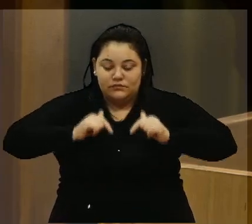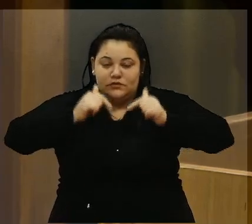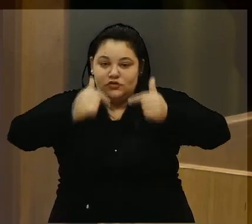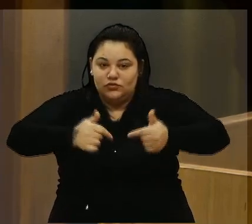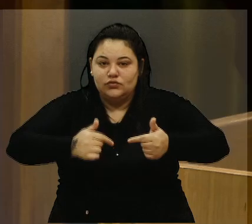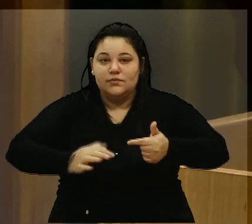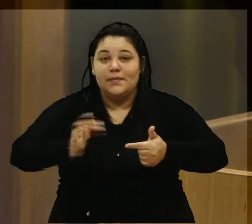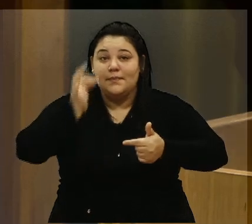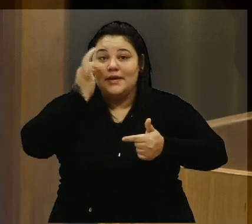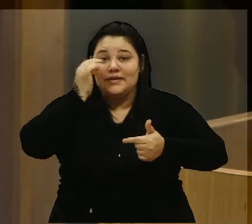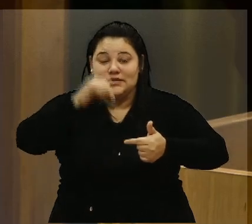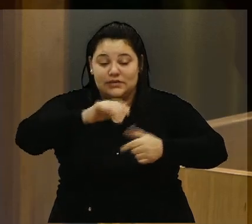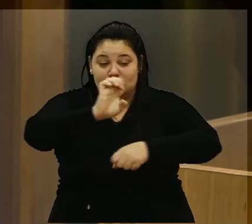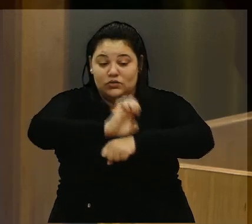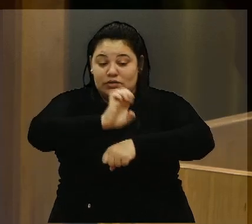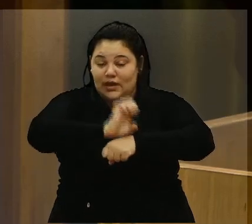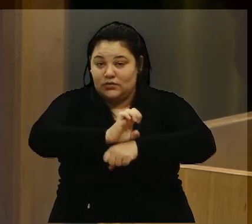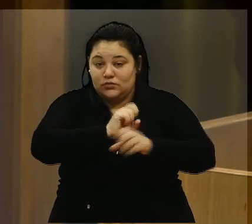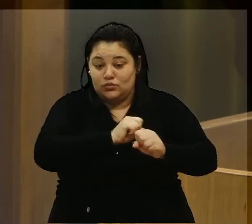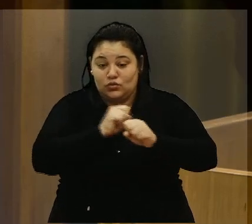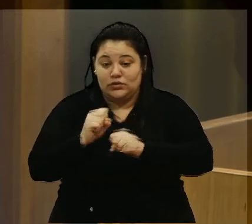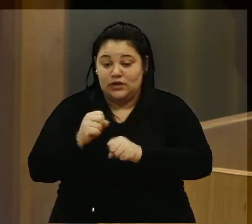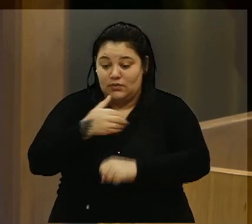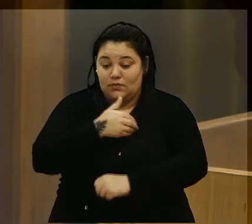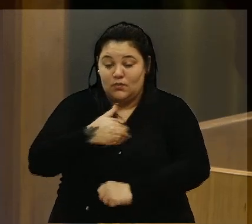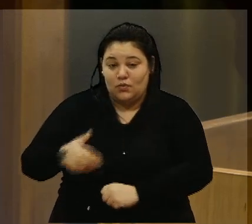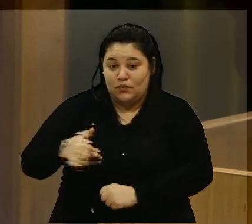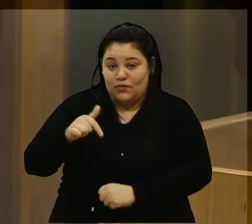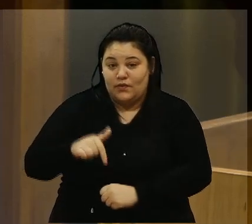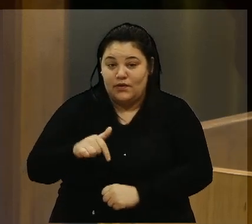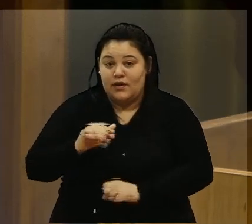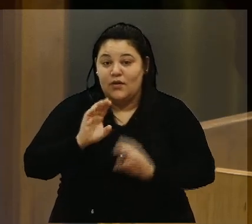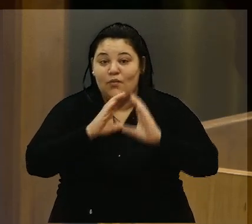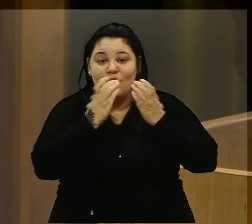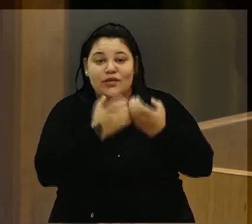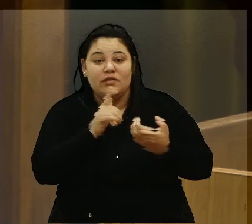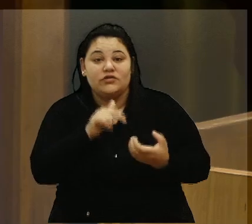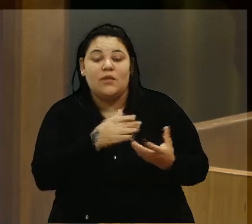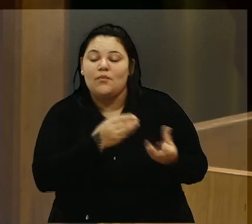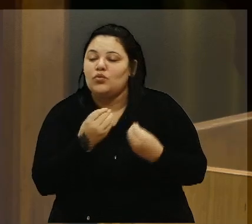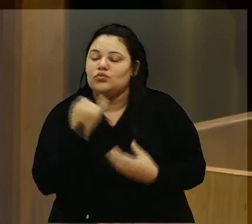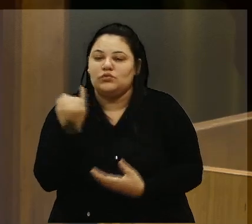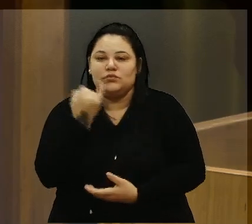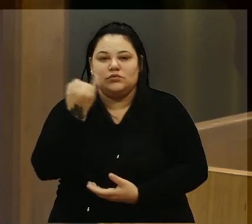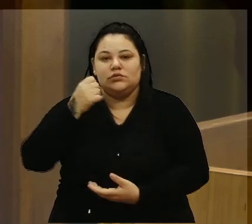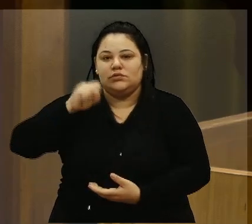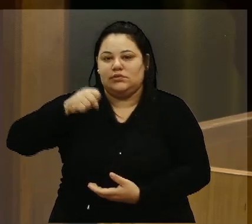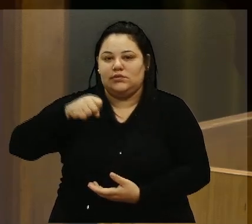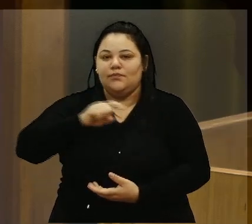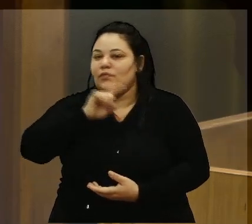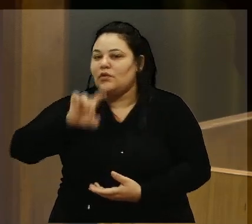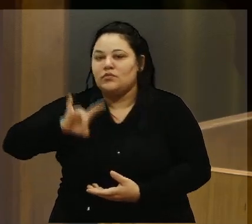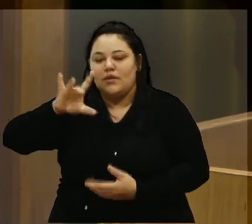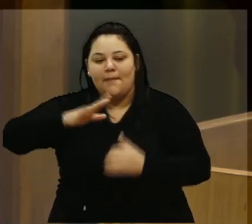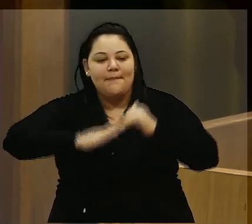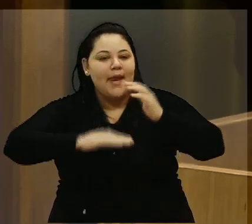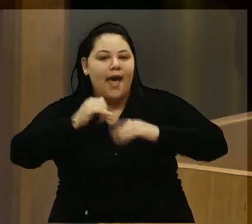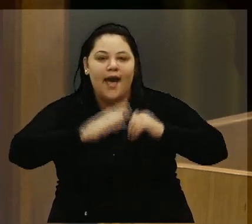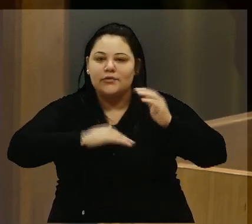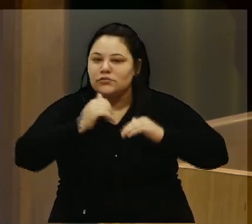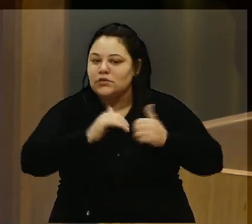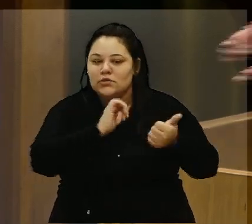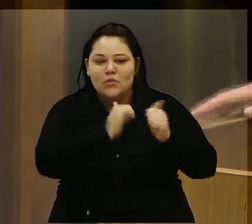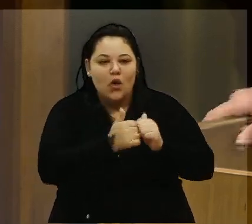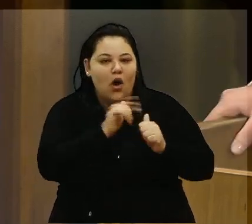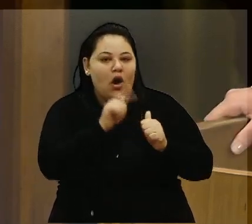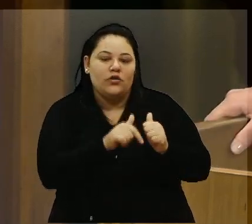presença do Estado, do poder público lá naquela comunidade seria fundamental. Não só para a prática de esporte e